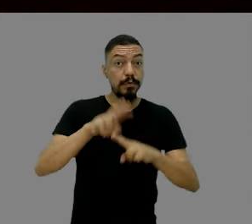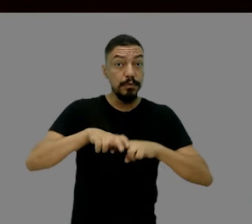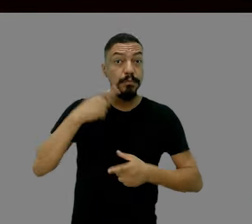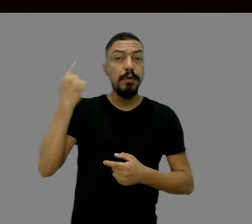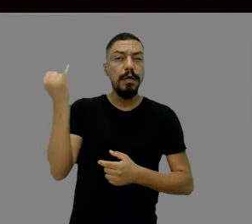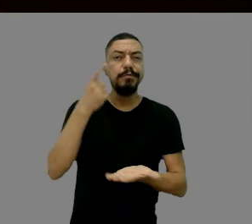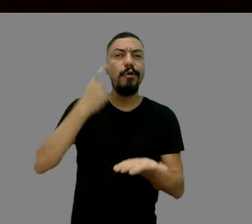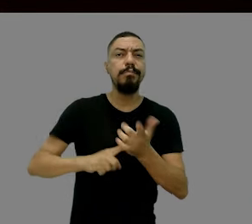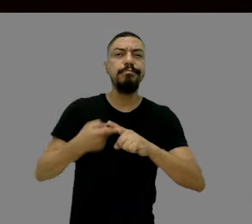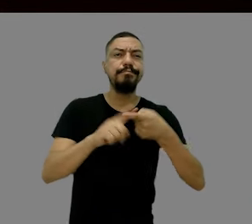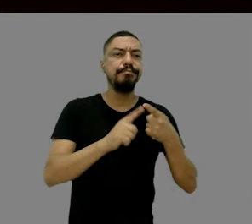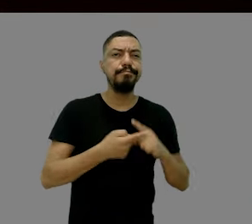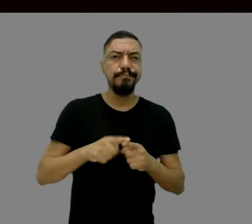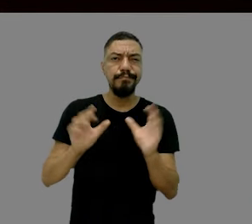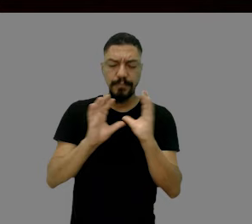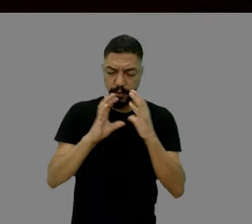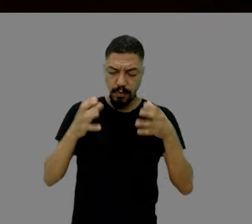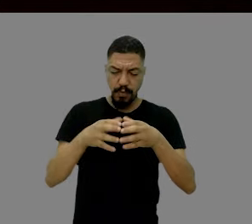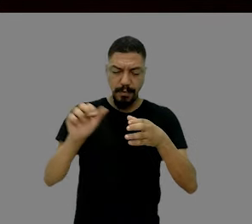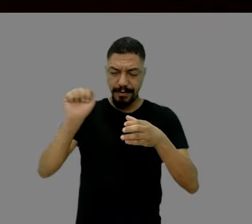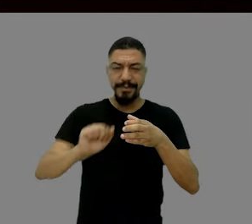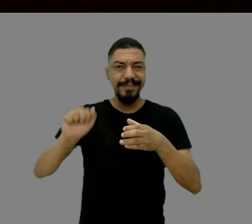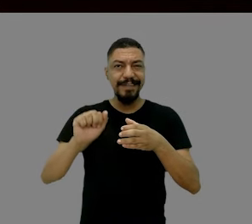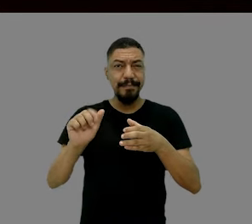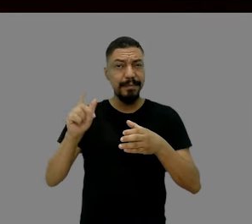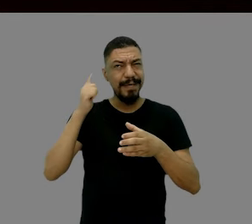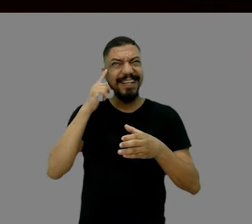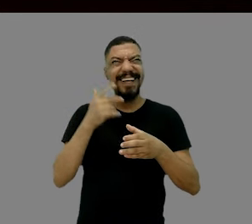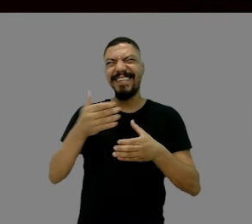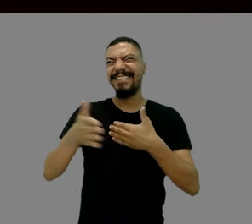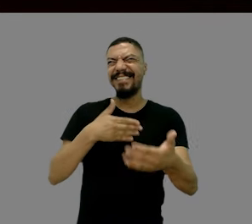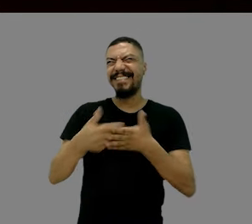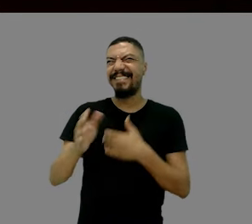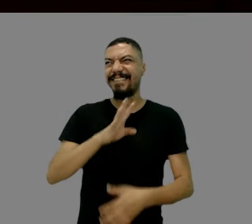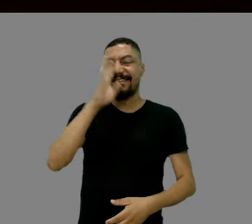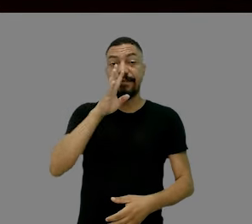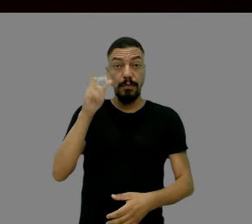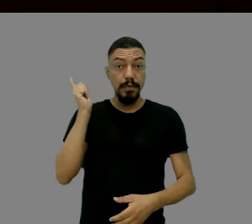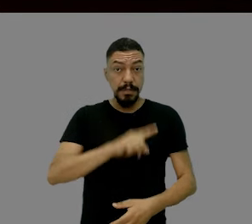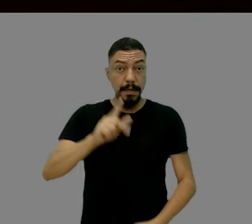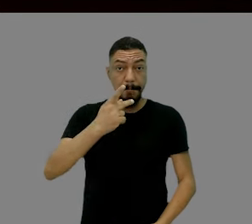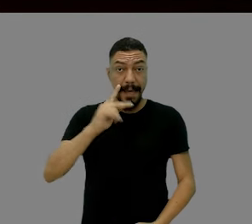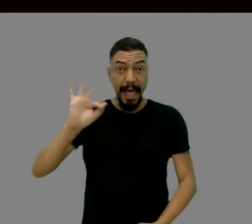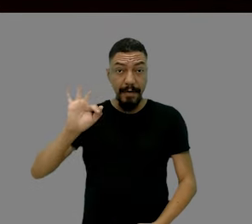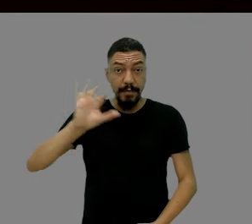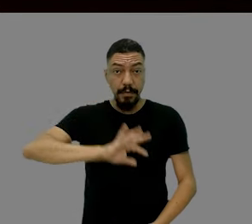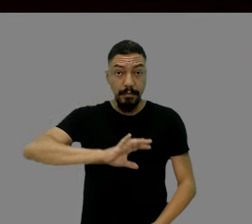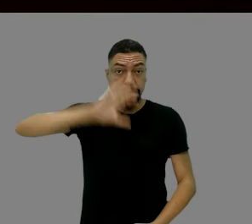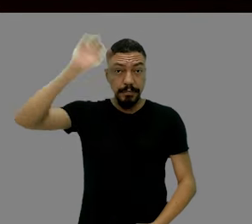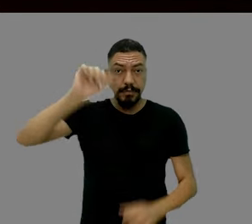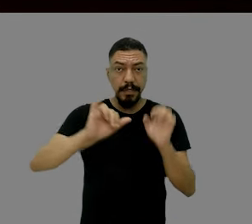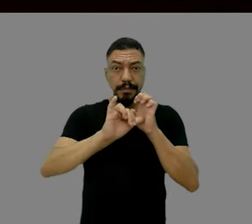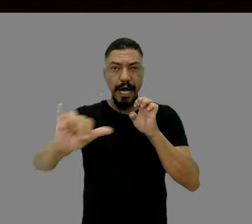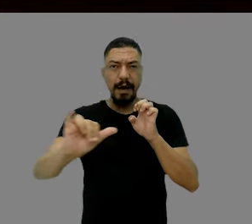Ganhou o projeto como pessoa física, já vê ali, e tem uma série de associações, até tem alguns